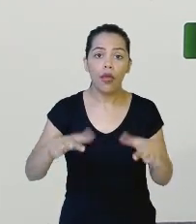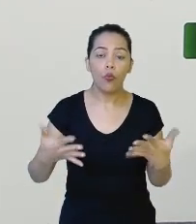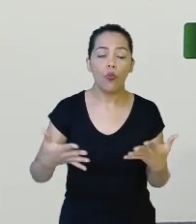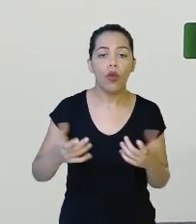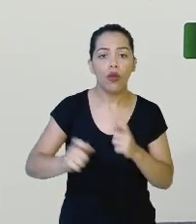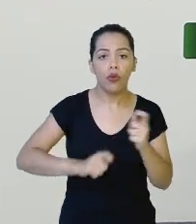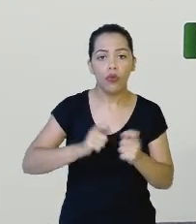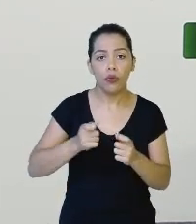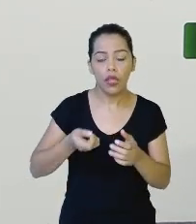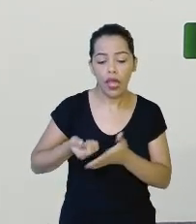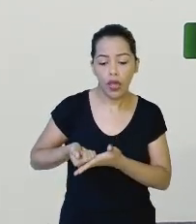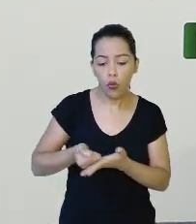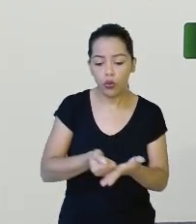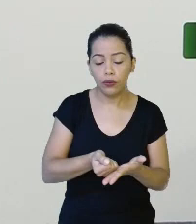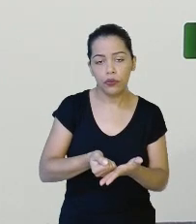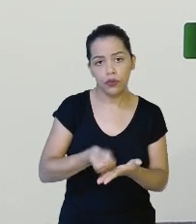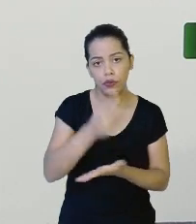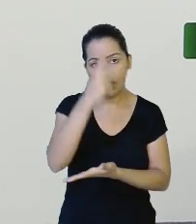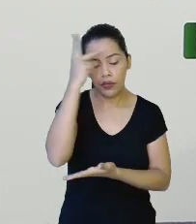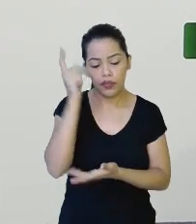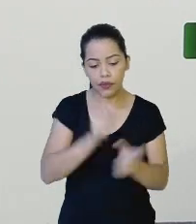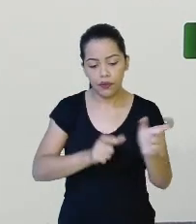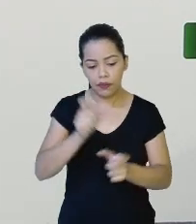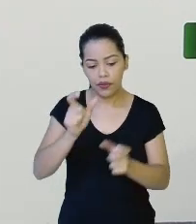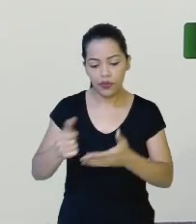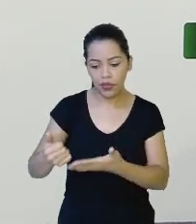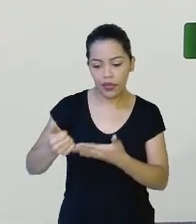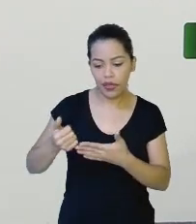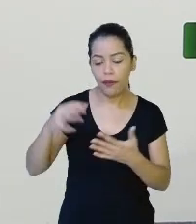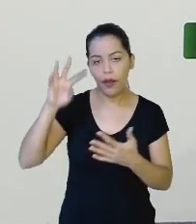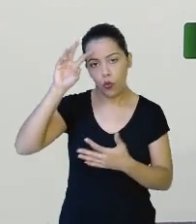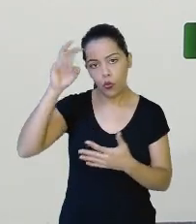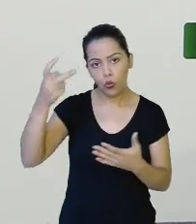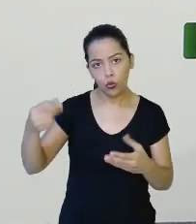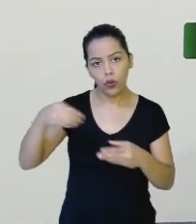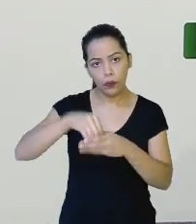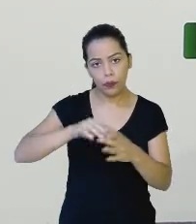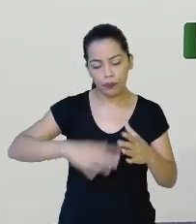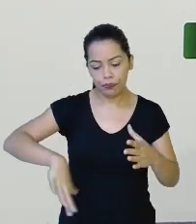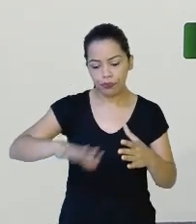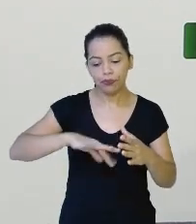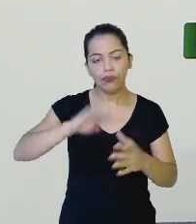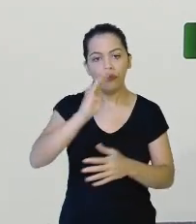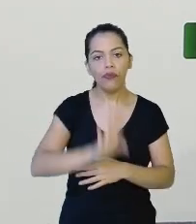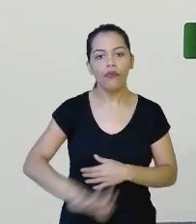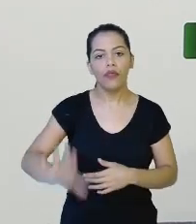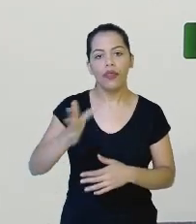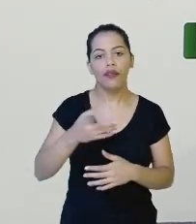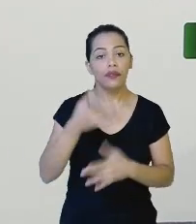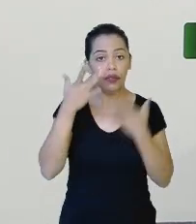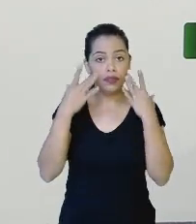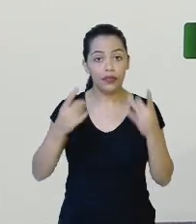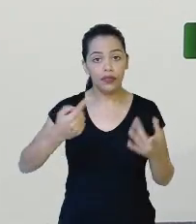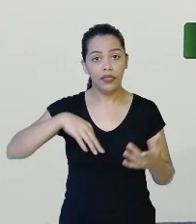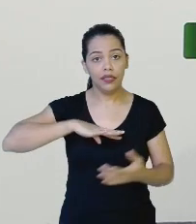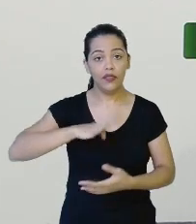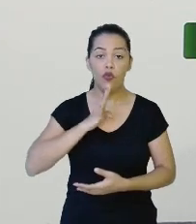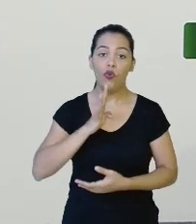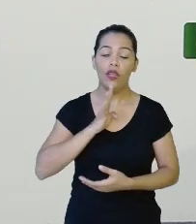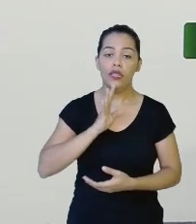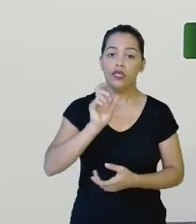para a cultura brasileira. Então, acompanhe aí, preste atenção e vamos conhecer um pouquinho sobre os